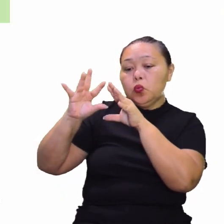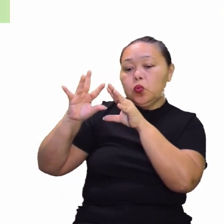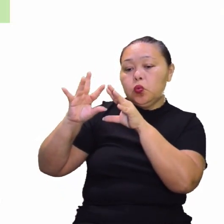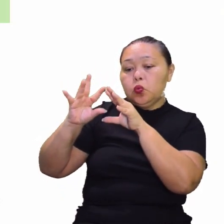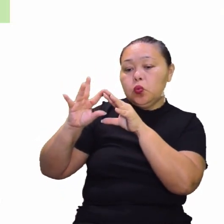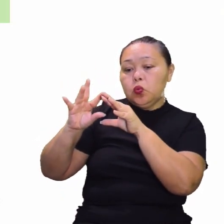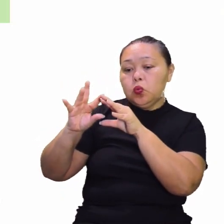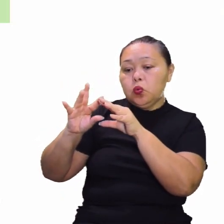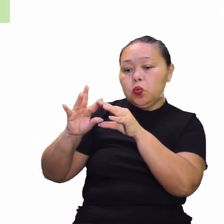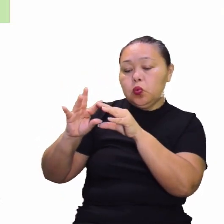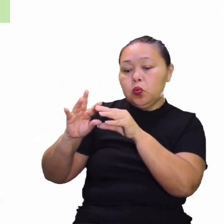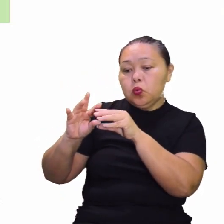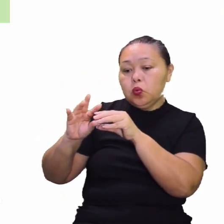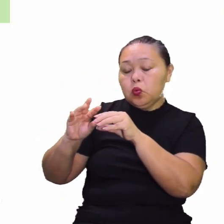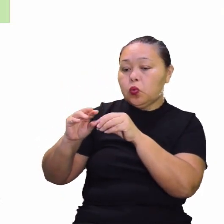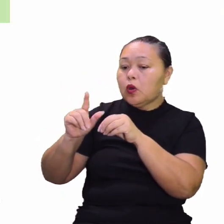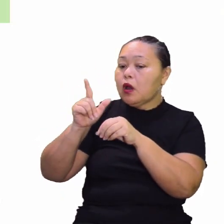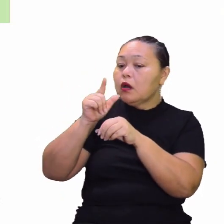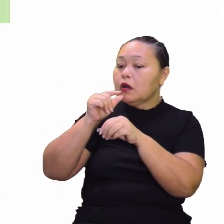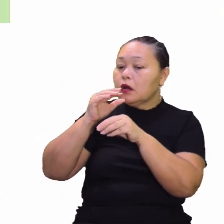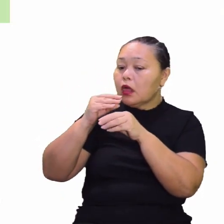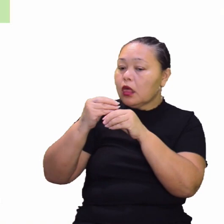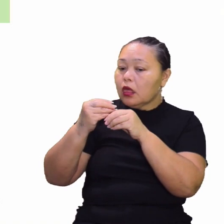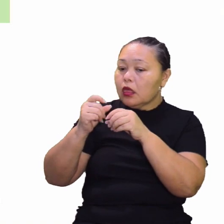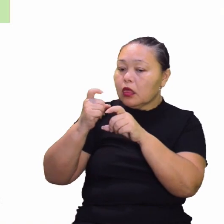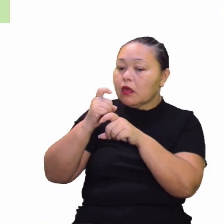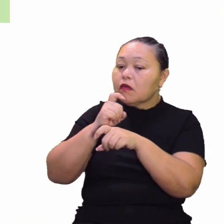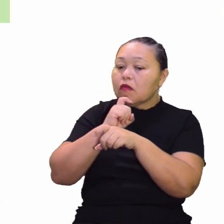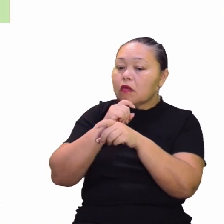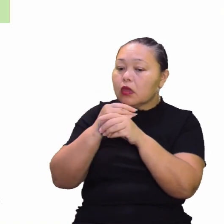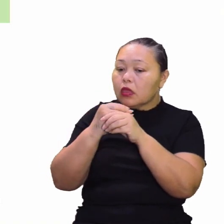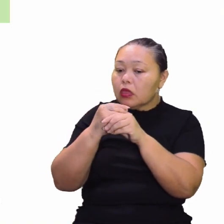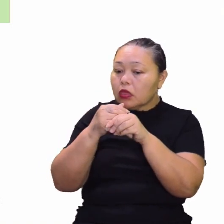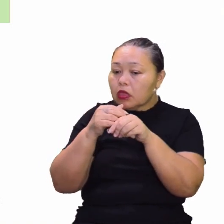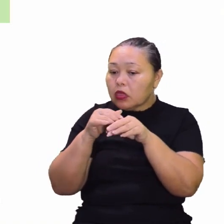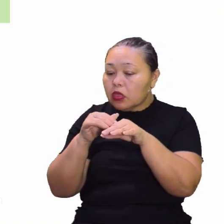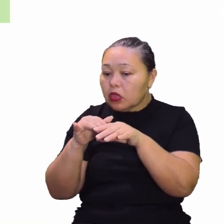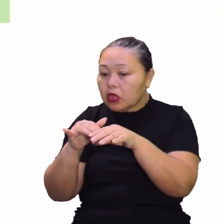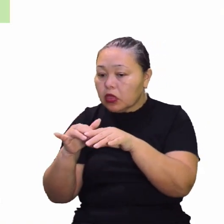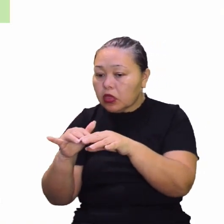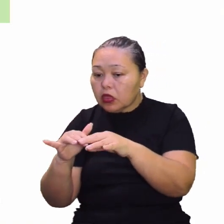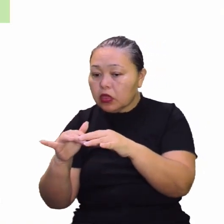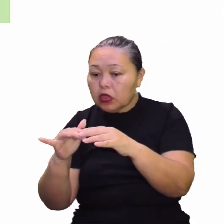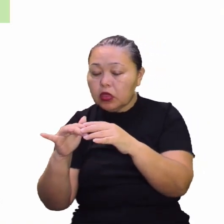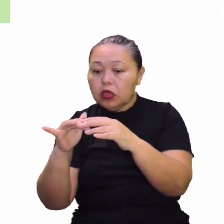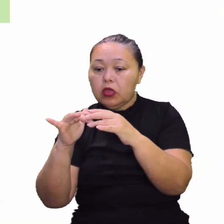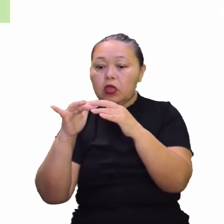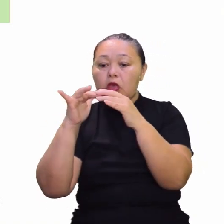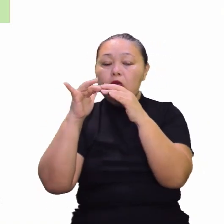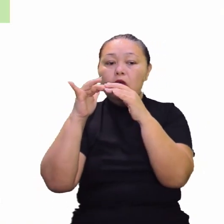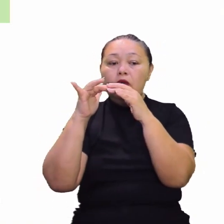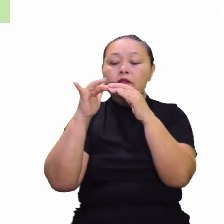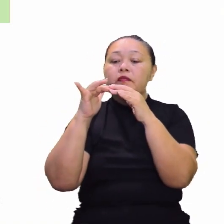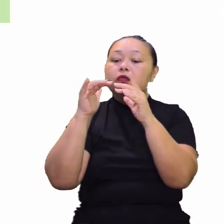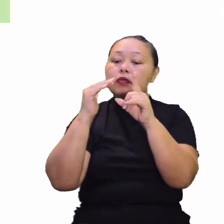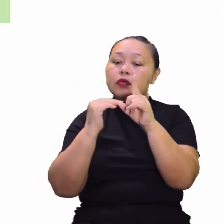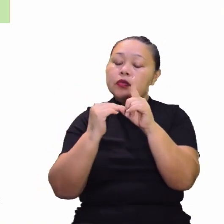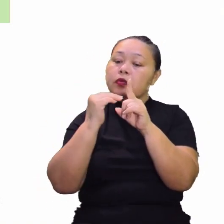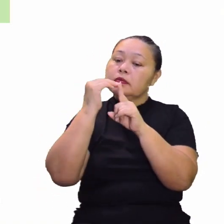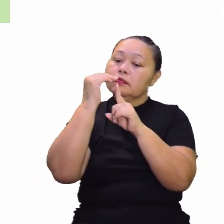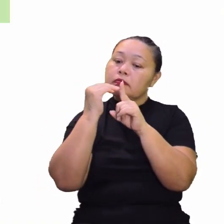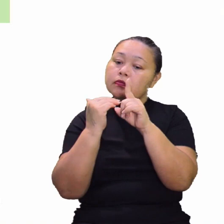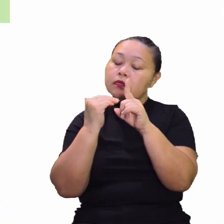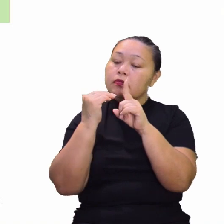então há o degelo dos Andes e vem para a Amazônia. Exatamente. Também. Então, o nível do